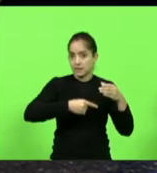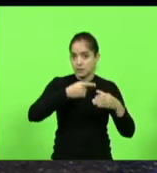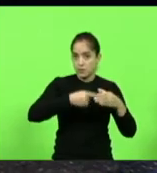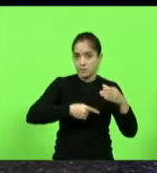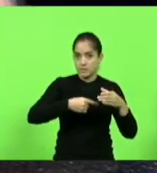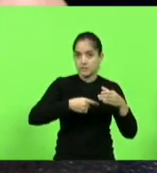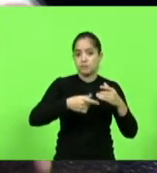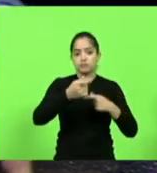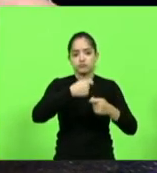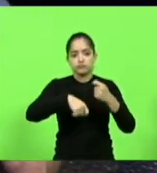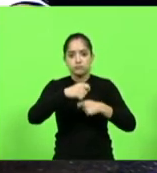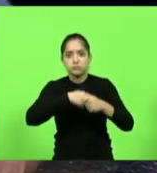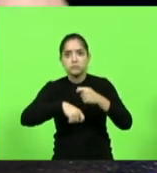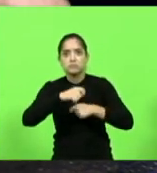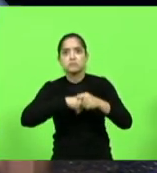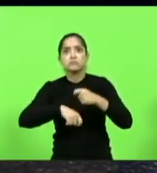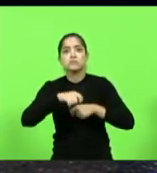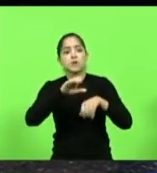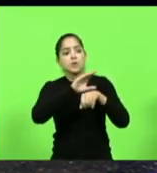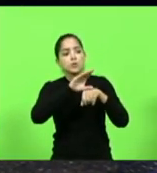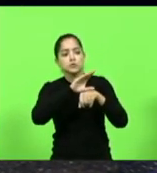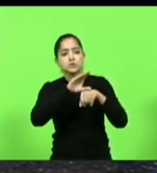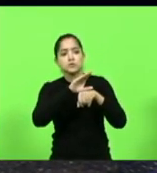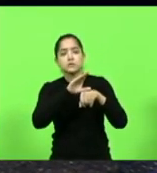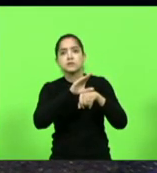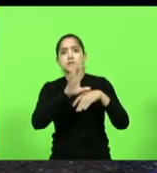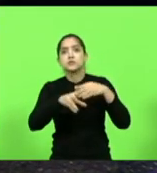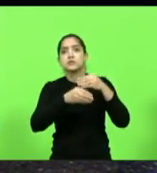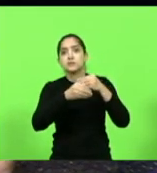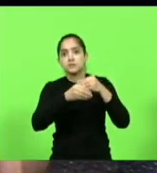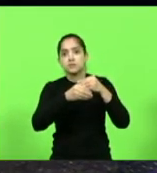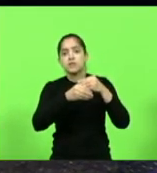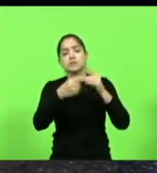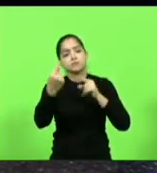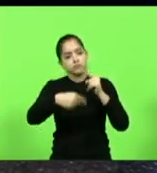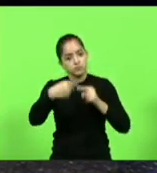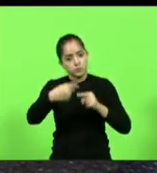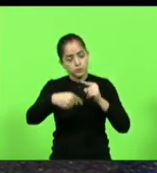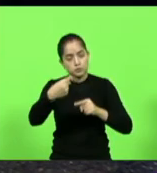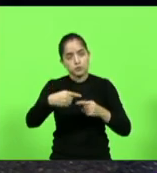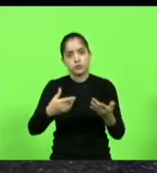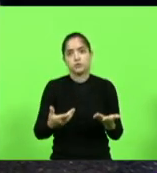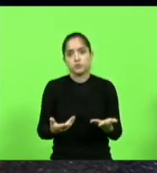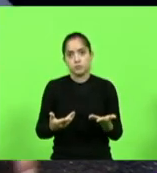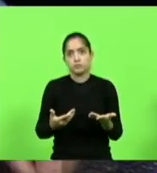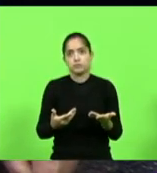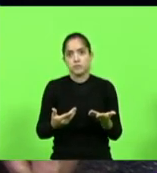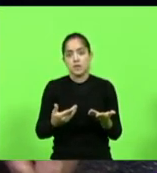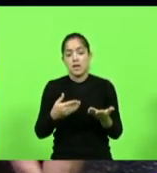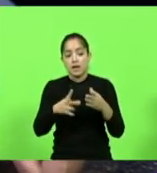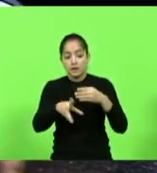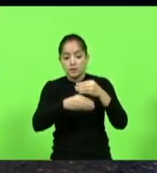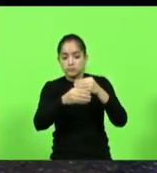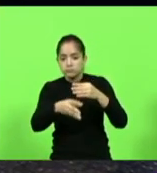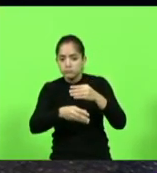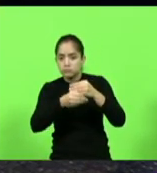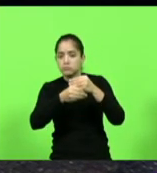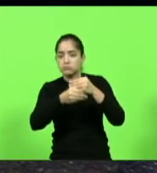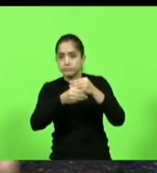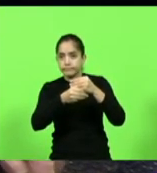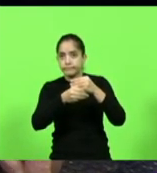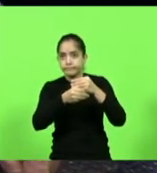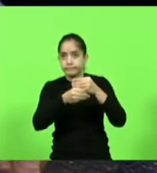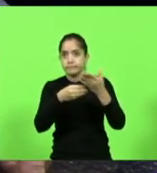se travou sobre a constitucionalidade das emendas. Se discutiu isso. Se disse que aquelas emendas tornariam